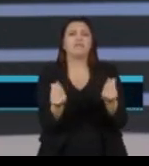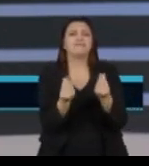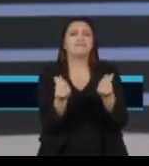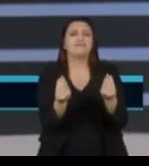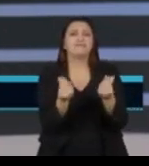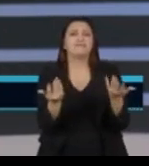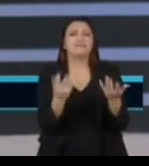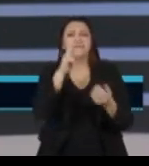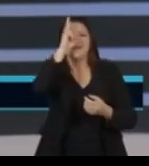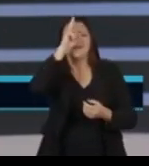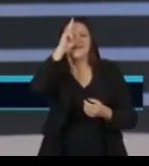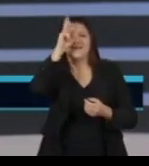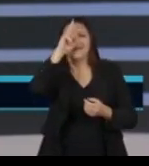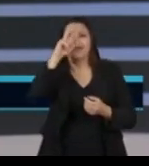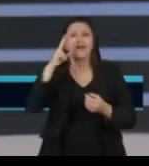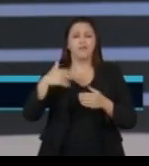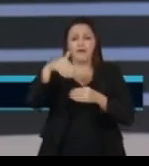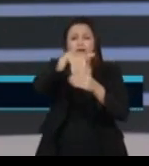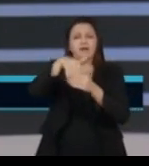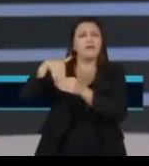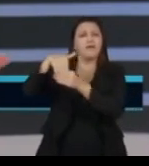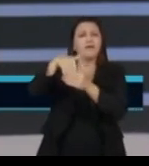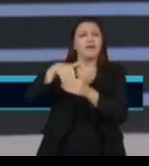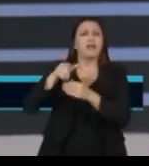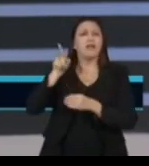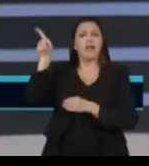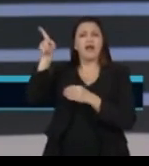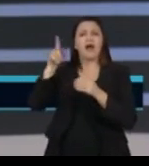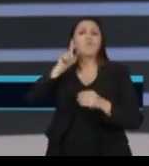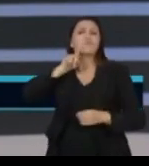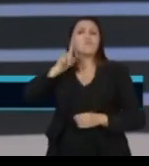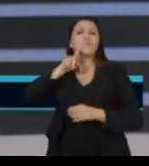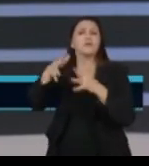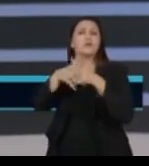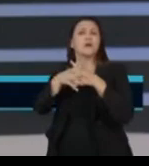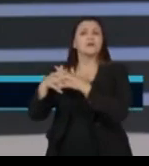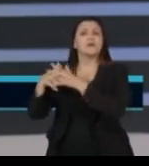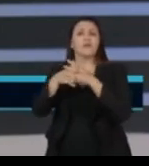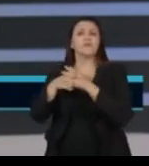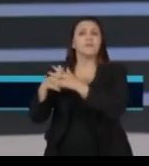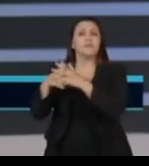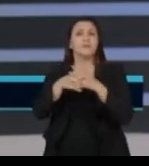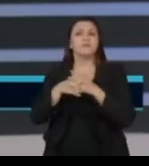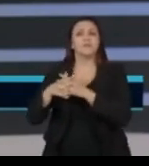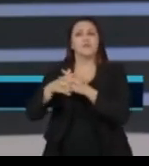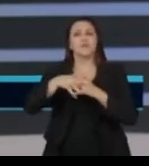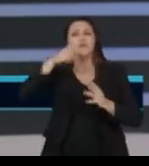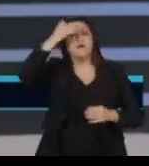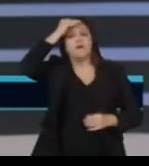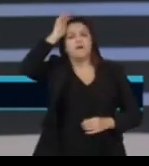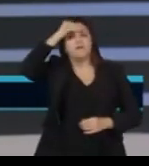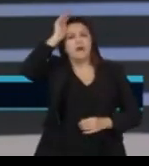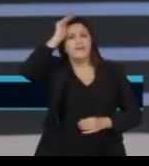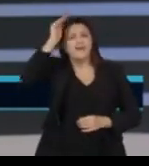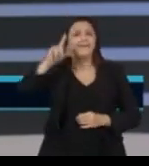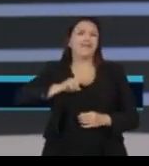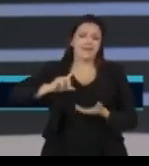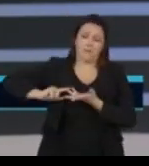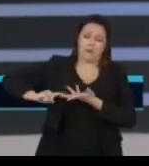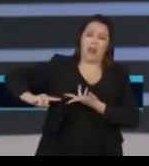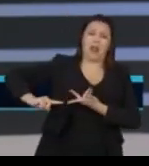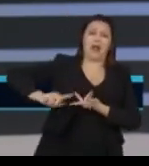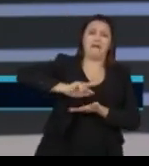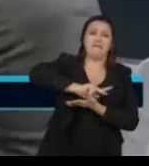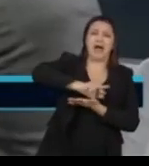das eleições dos Estados Unidos. Tem um dos candidatos, o Trump, tem várias acusações, inclusive